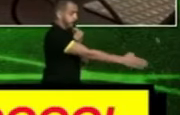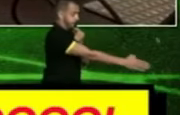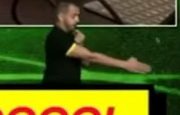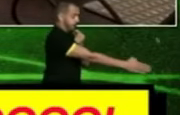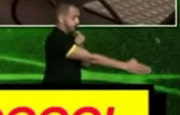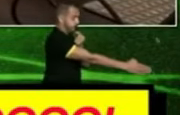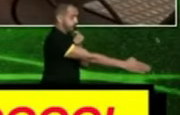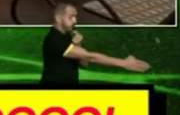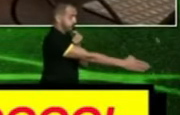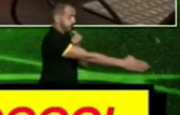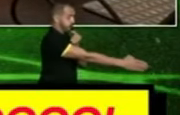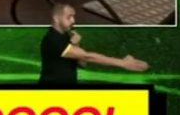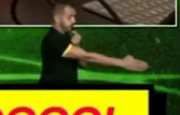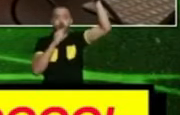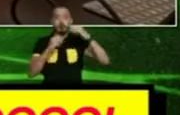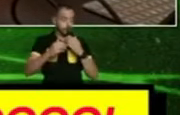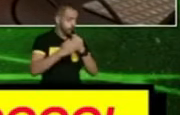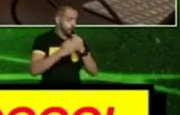dentro